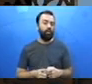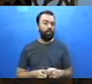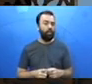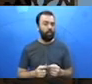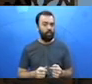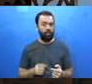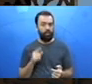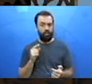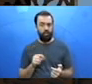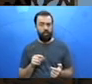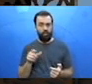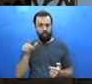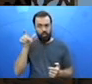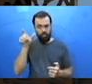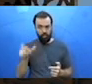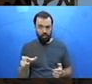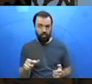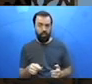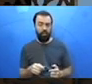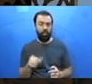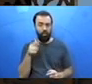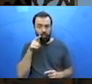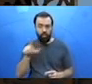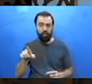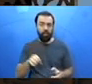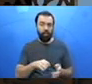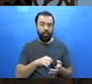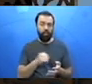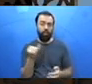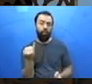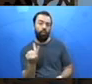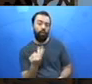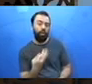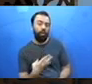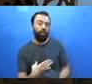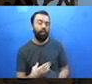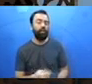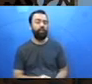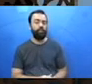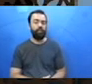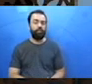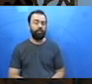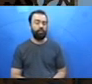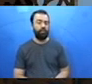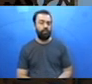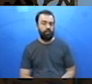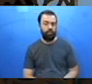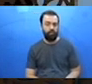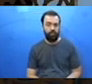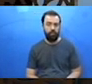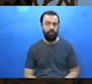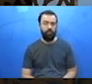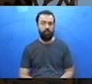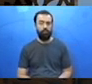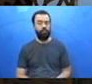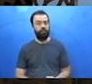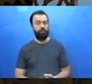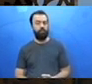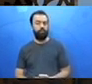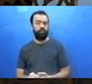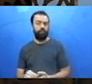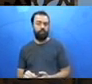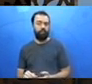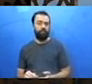deles contar. Os risquinhos era a forma que eles tinham para contar, né? Para guardar aquela soma